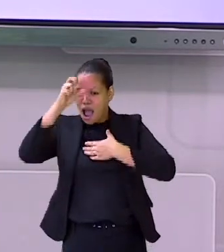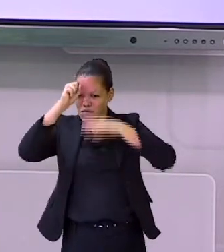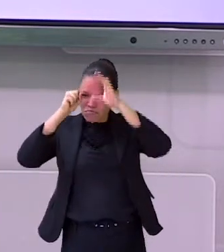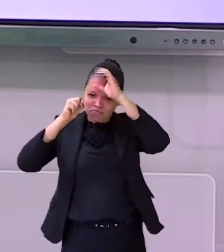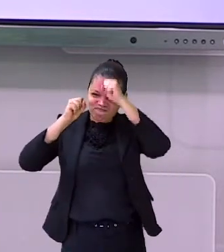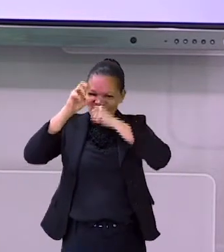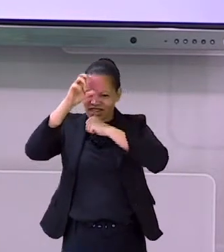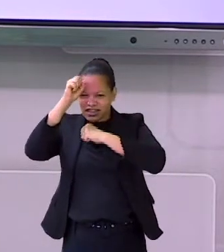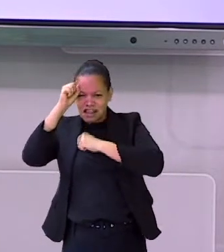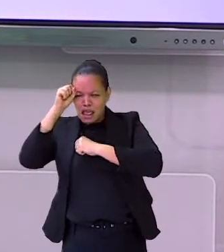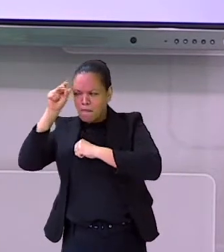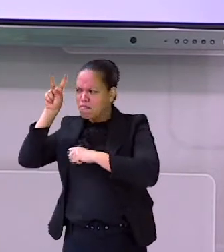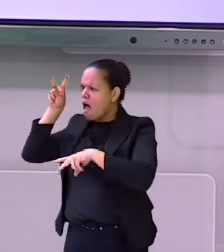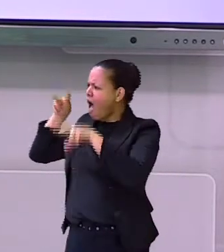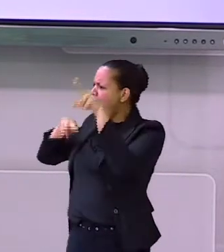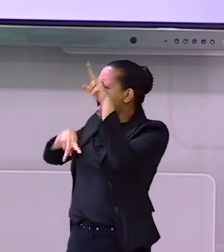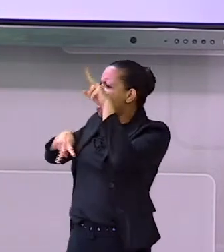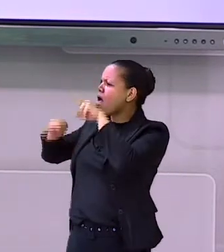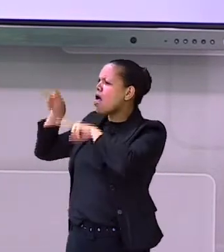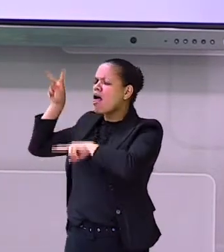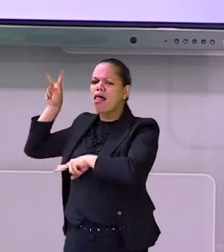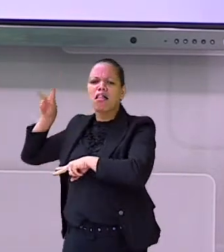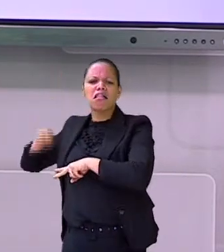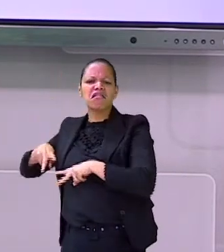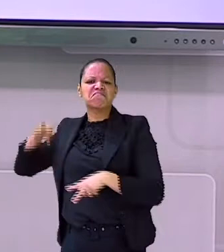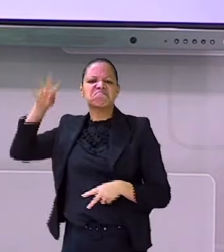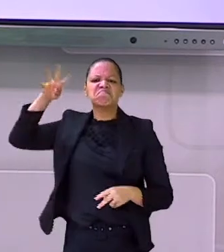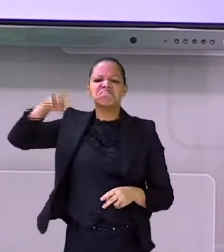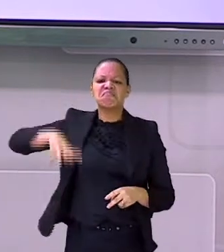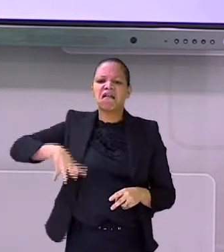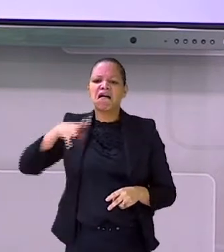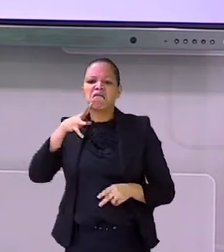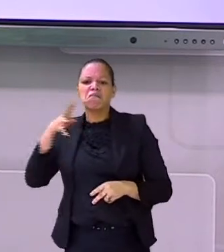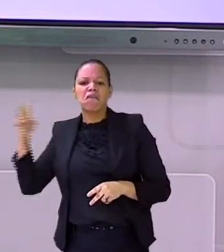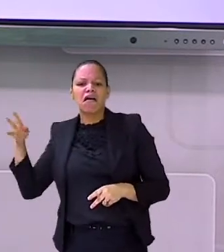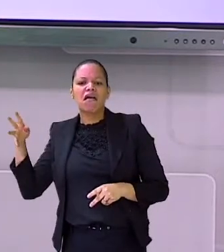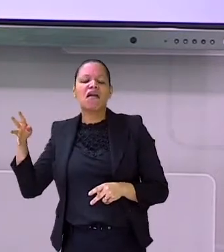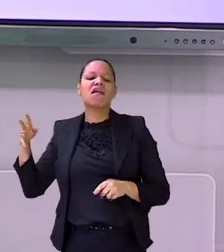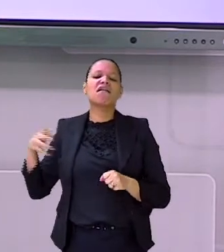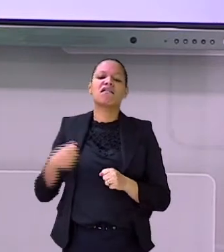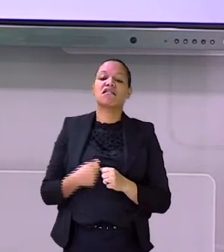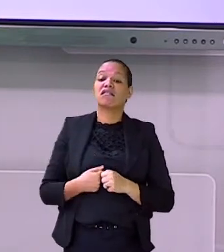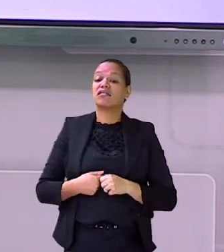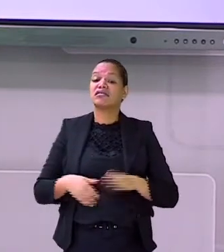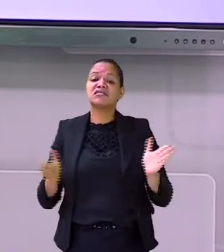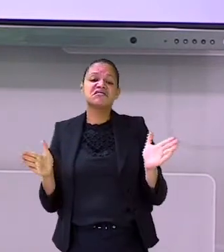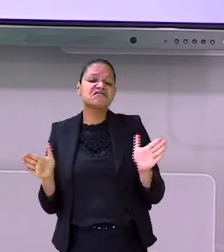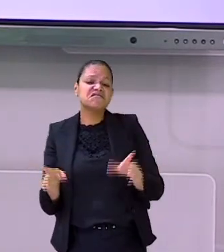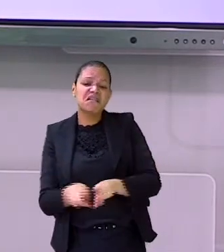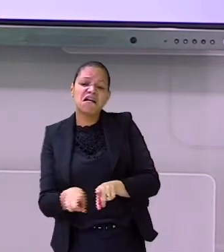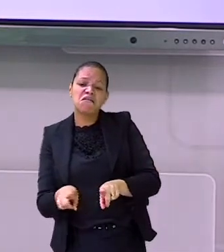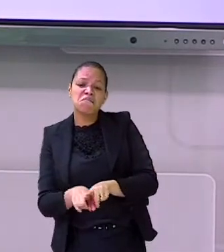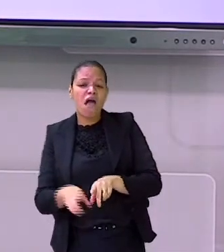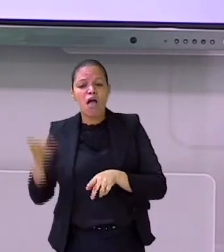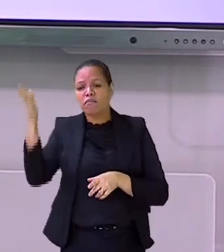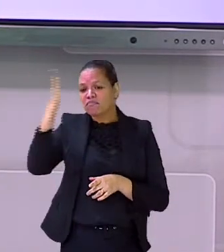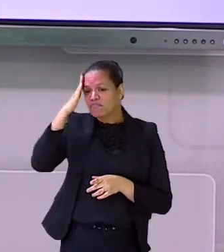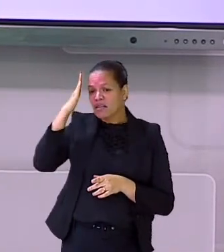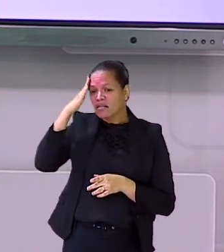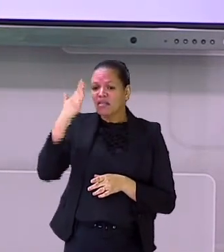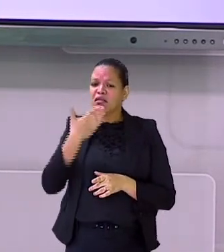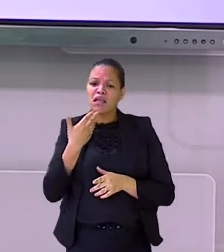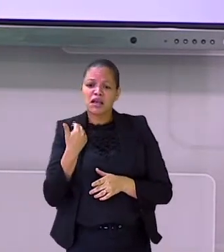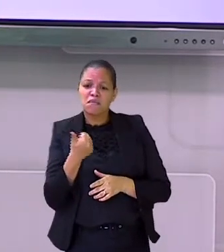tabelas, interpretar e ainda vamos voltar muito aí nesses assuntos nossos, porque eles são bem utilizados no nosso dia a